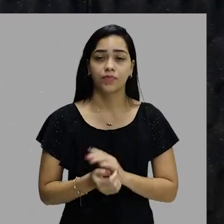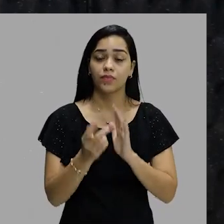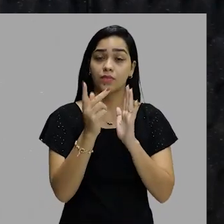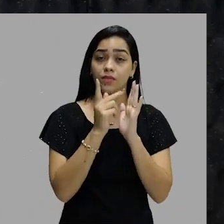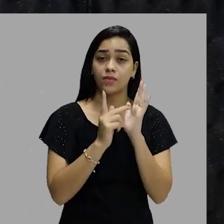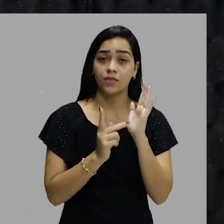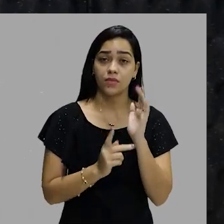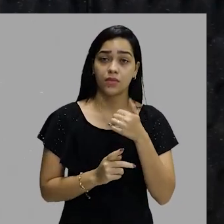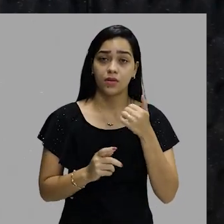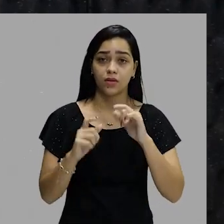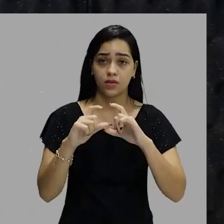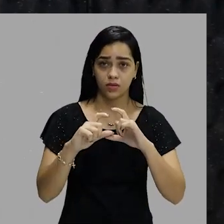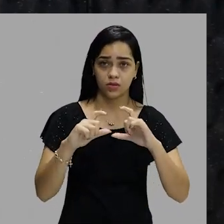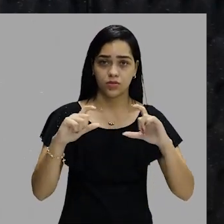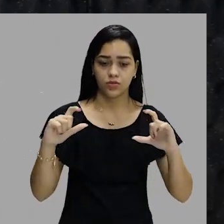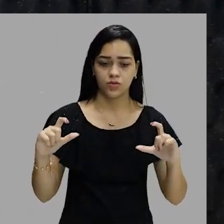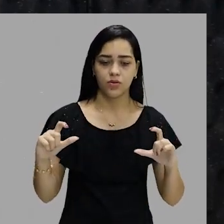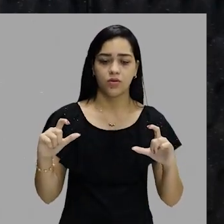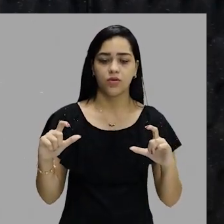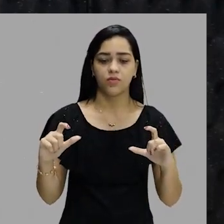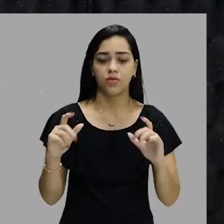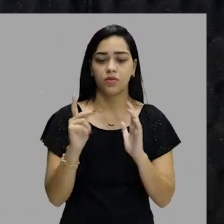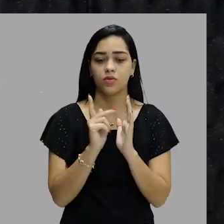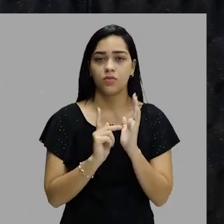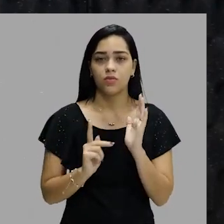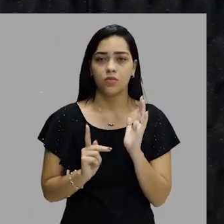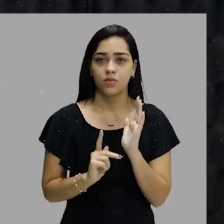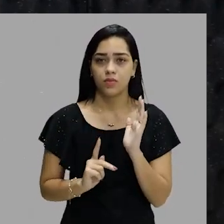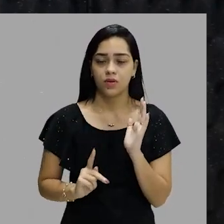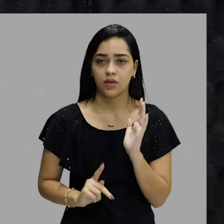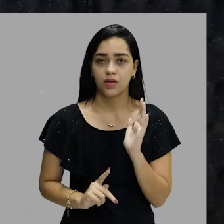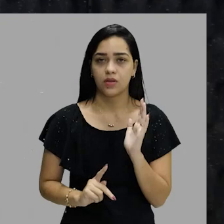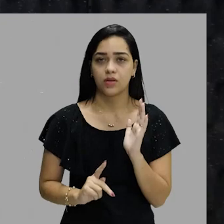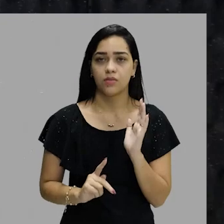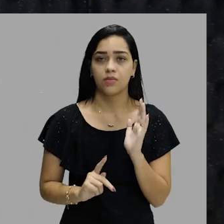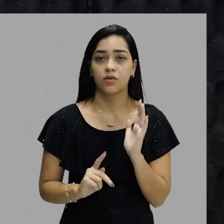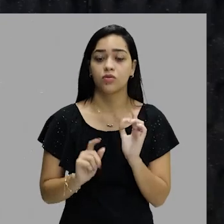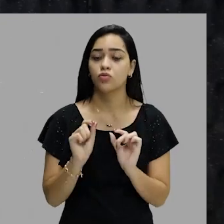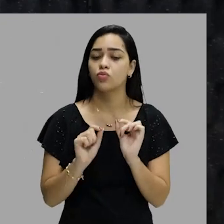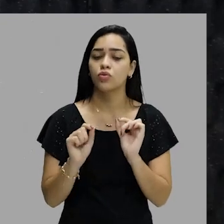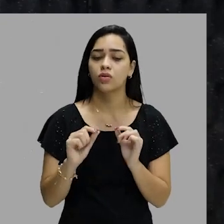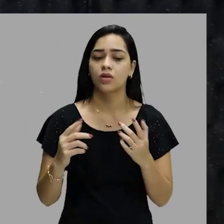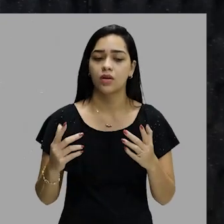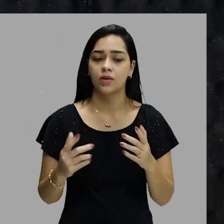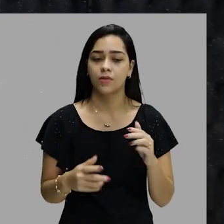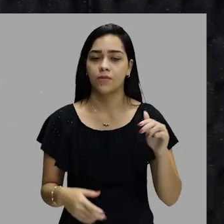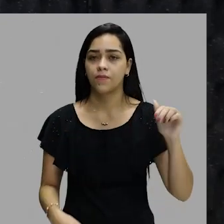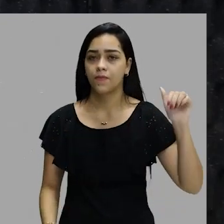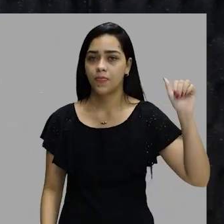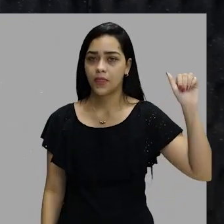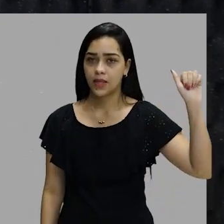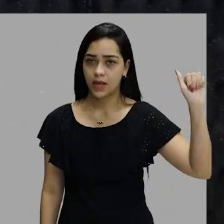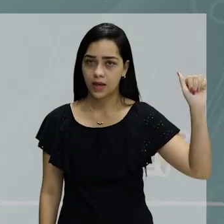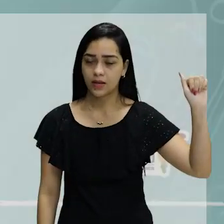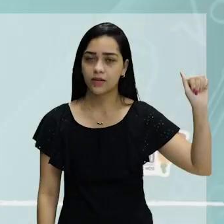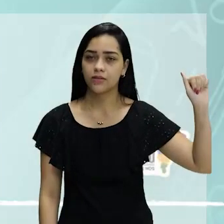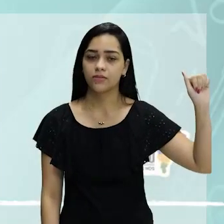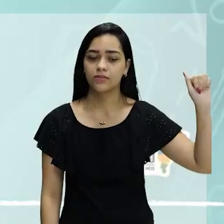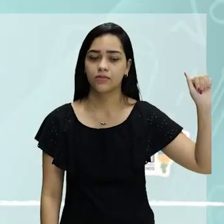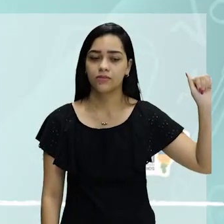Esta é a primeira estrofe, que é um exemplo de quê? Vamos lá. Letra